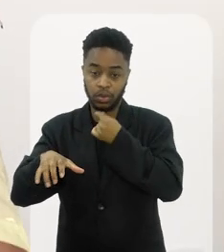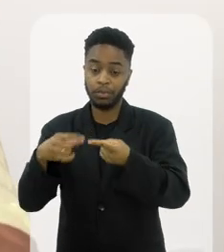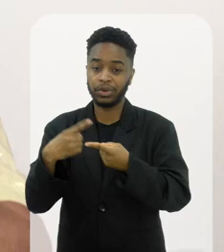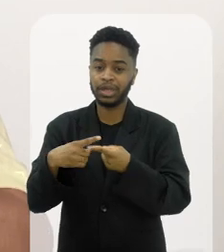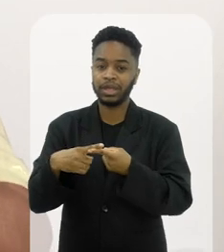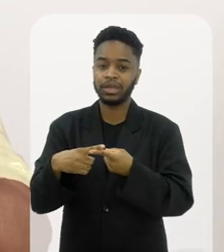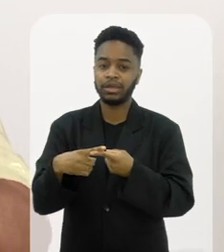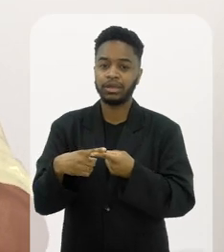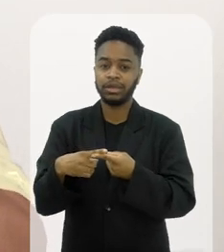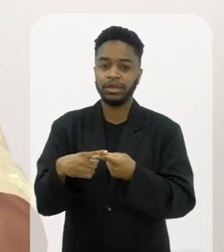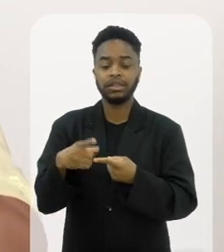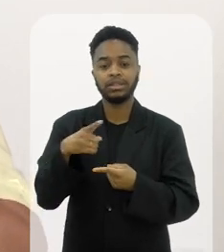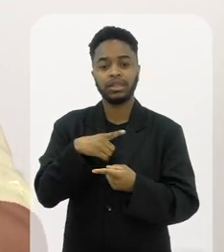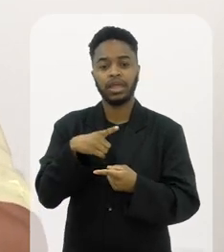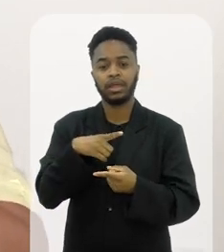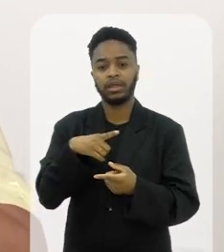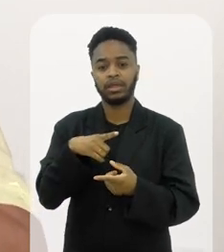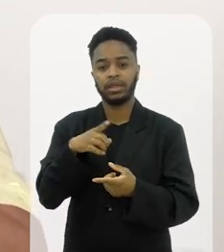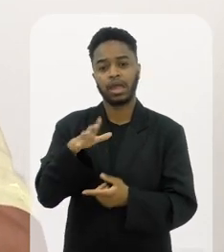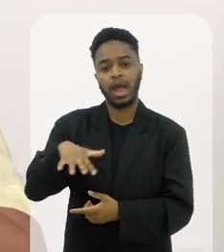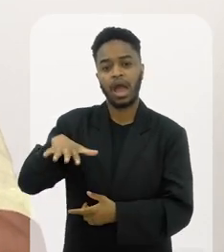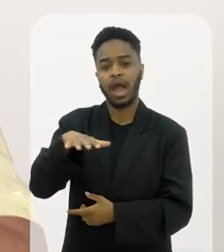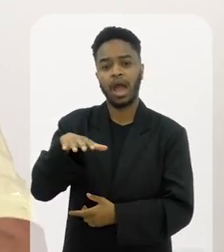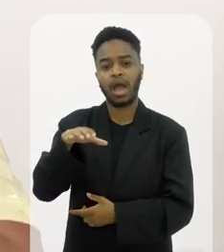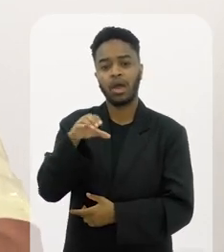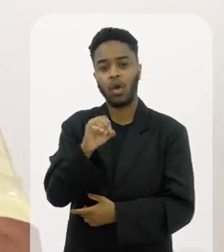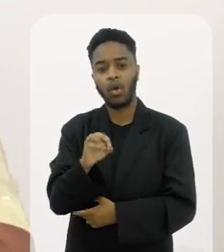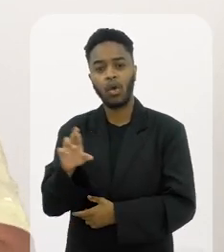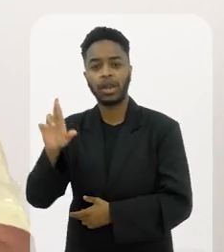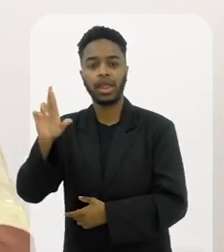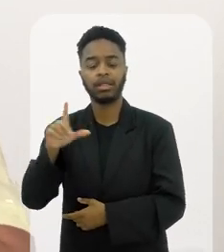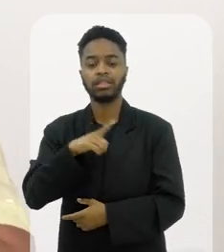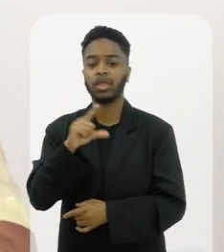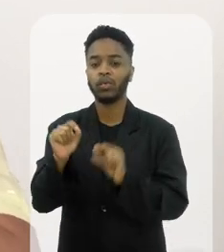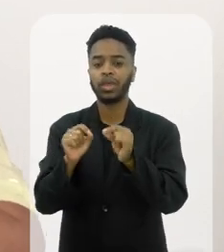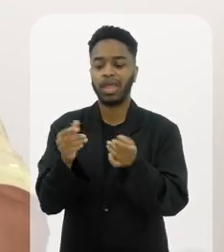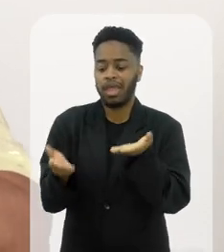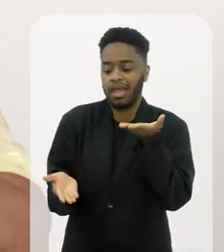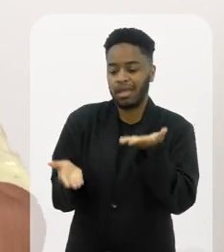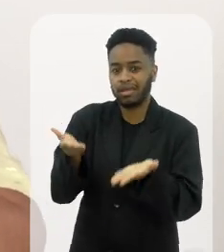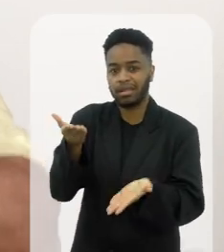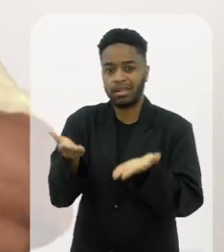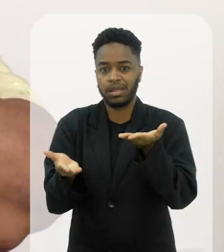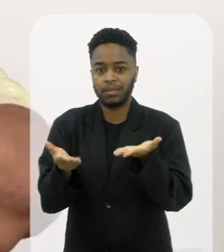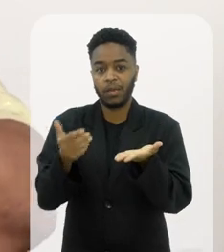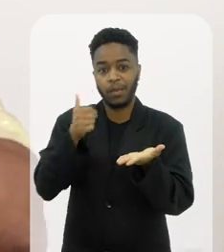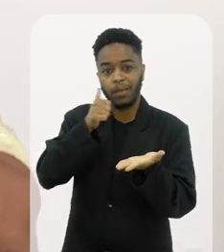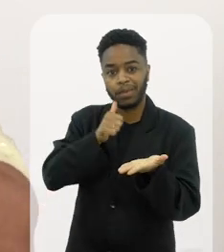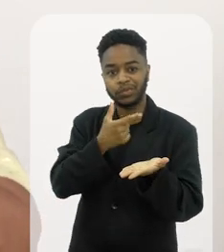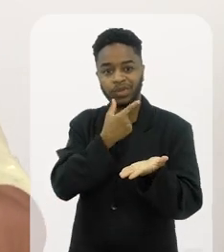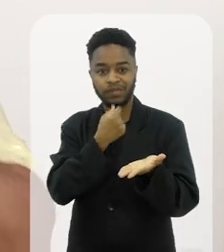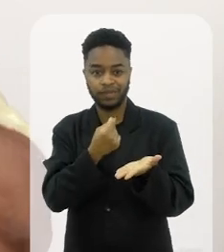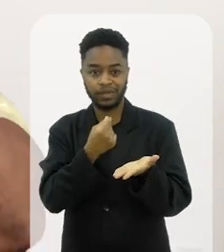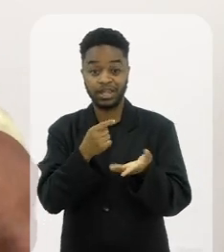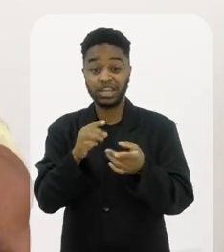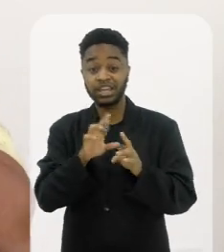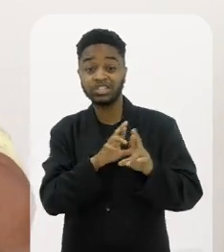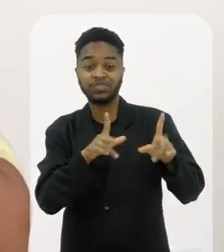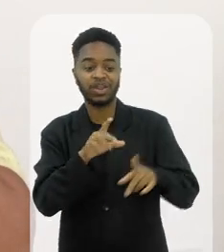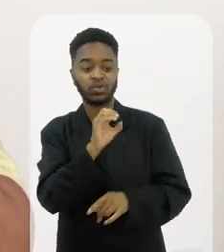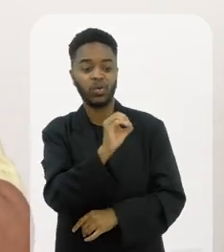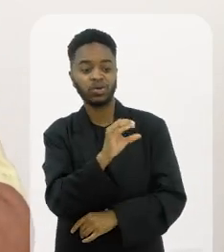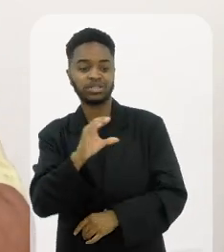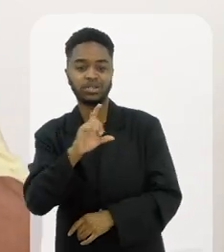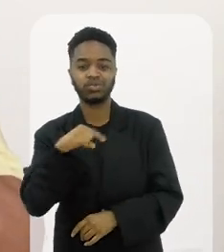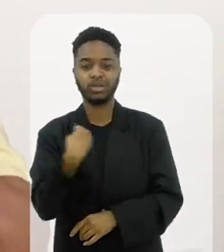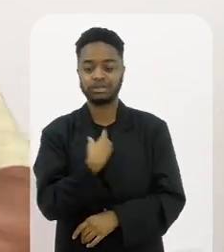consorte, porque a gente tem muita, no universo oriental, essa questão do equilíbrio masculino-feminino,